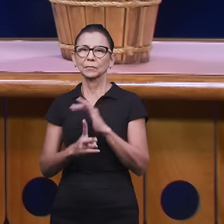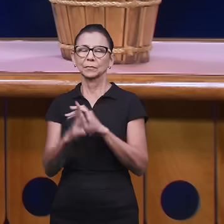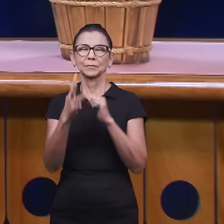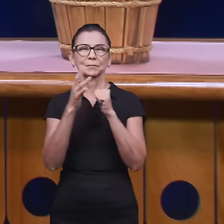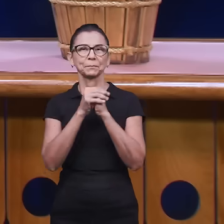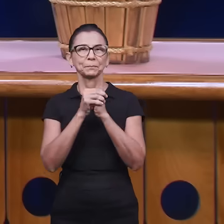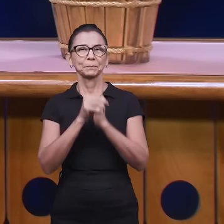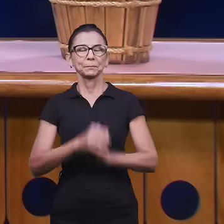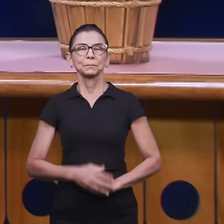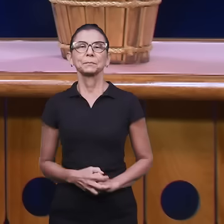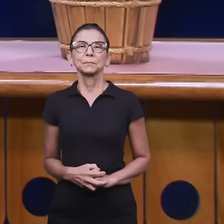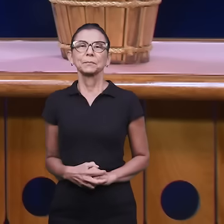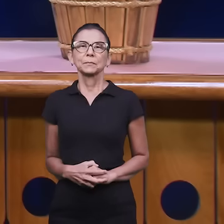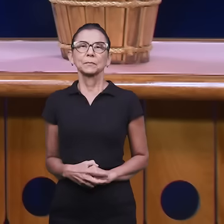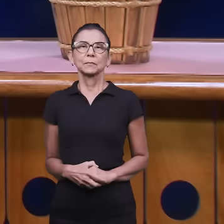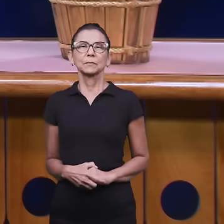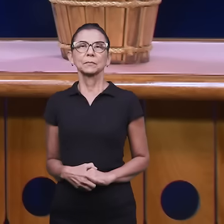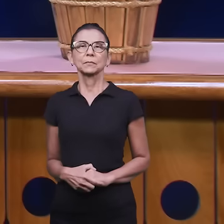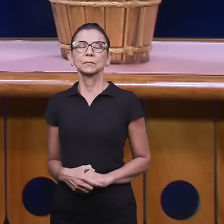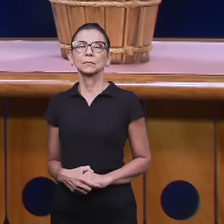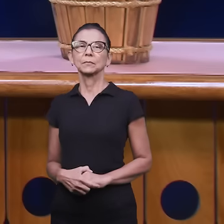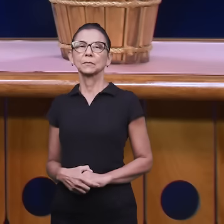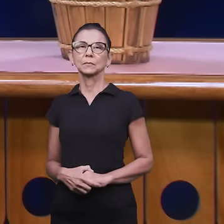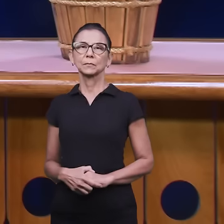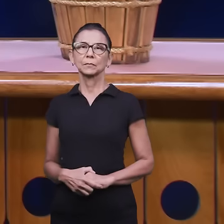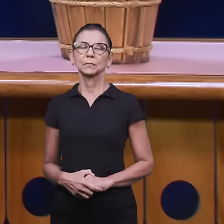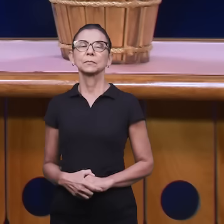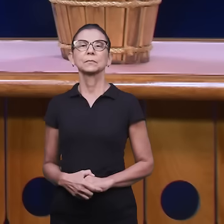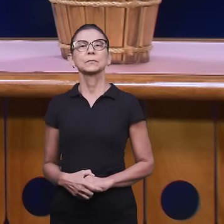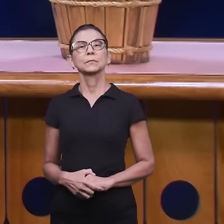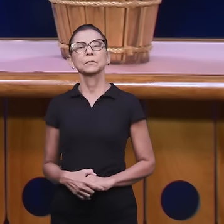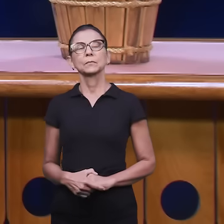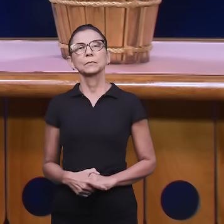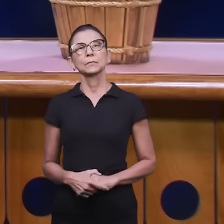para sempre. Amém. Nós ainda